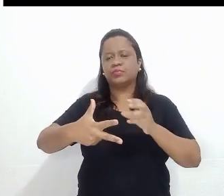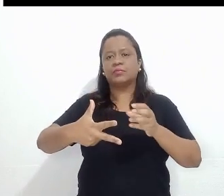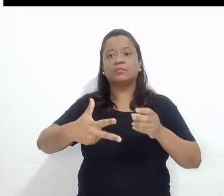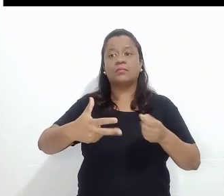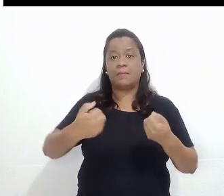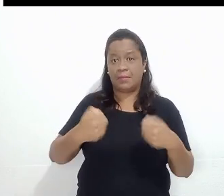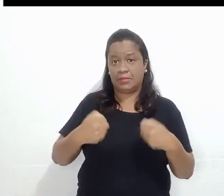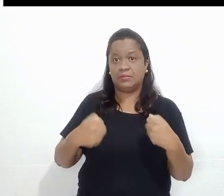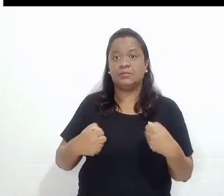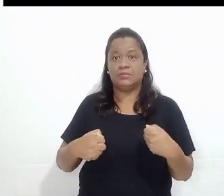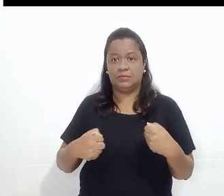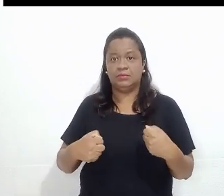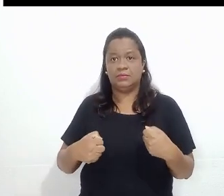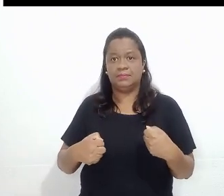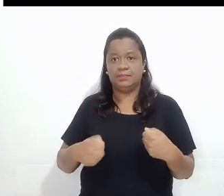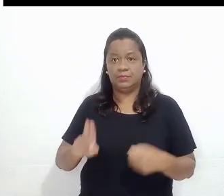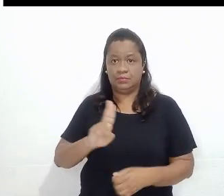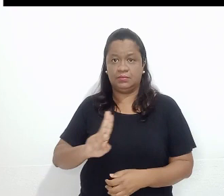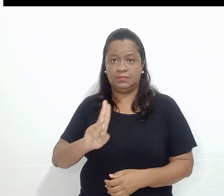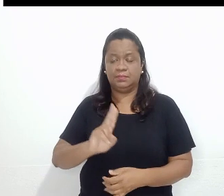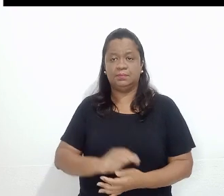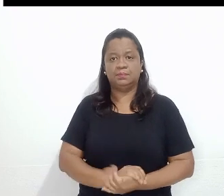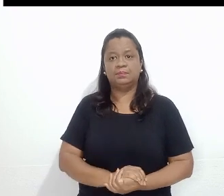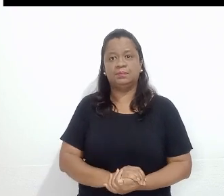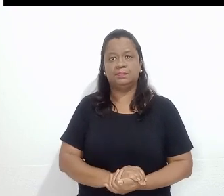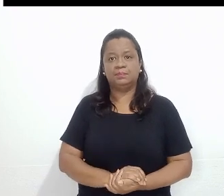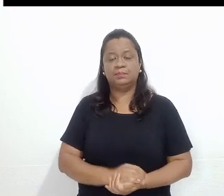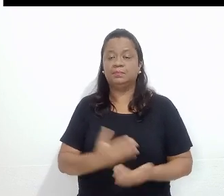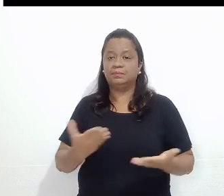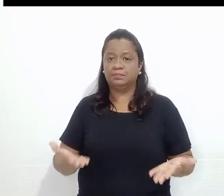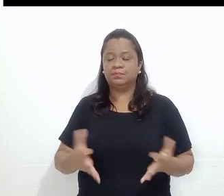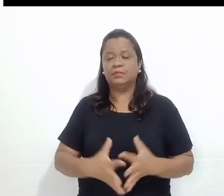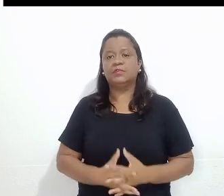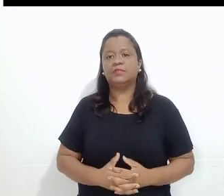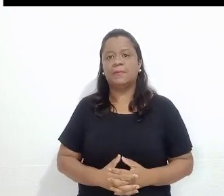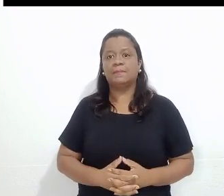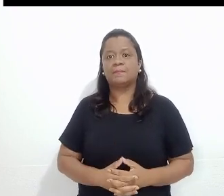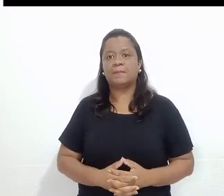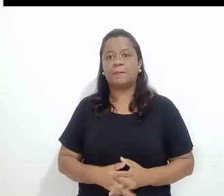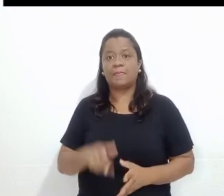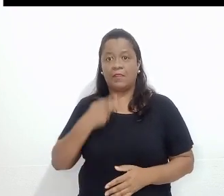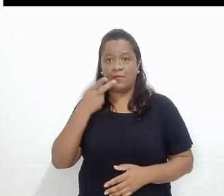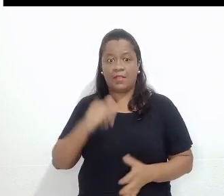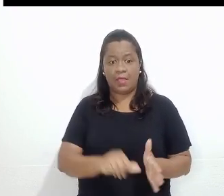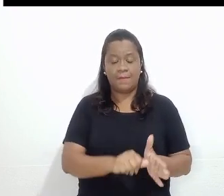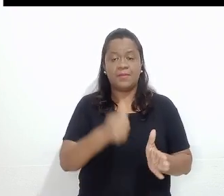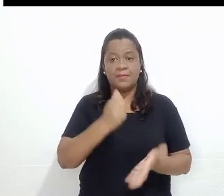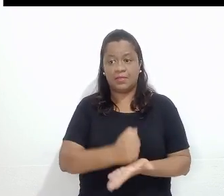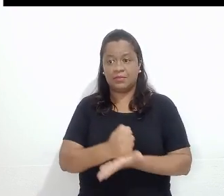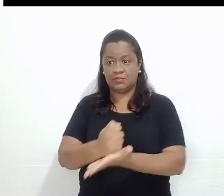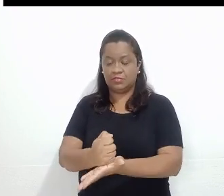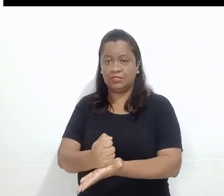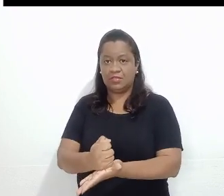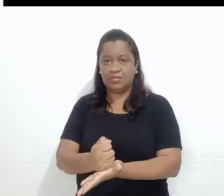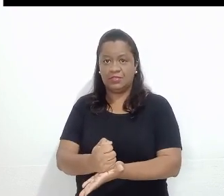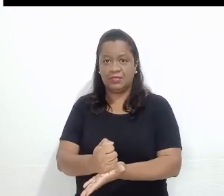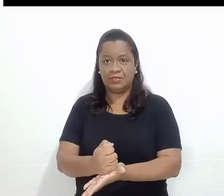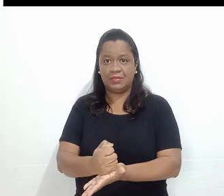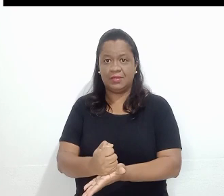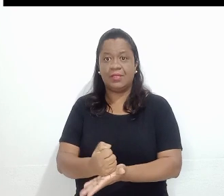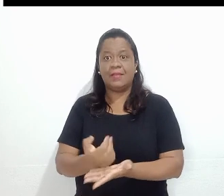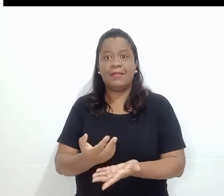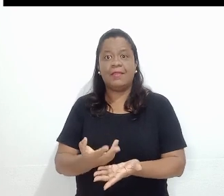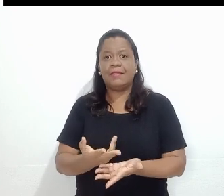que ser. E é isso, né? Vamos falar do primeiro assistente ali, né? Que ele é o braço direito do diretor